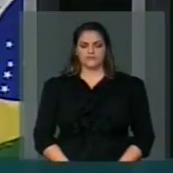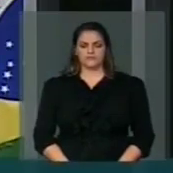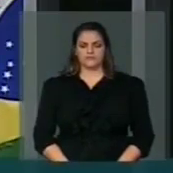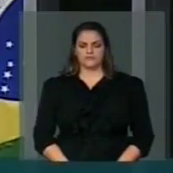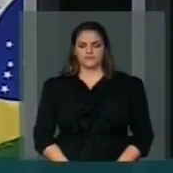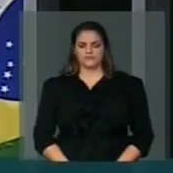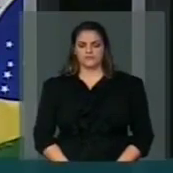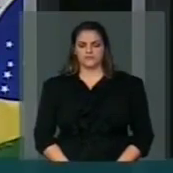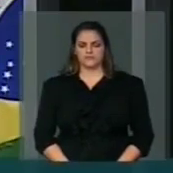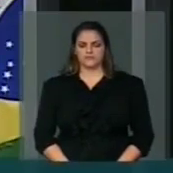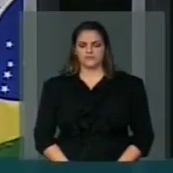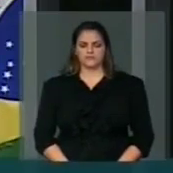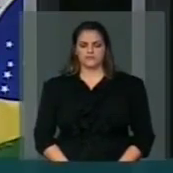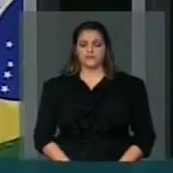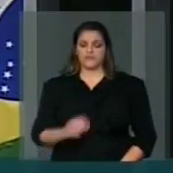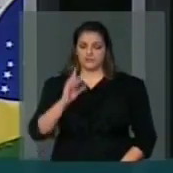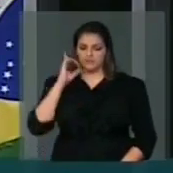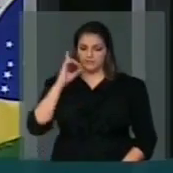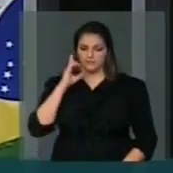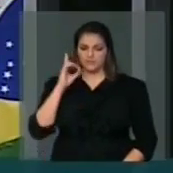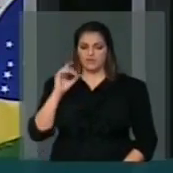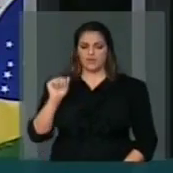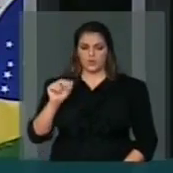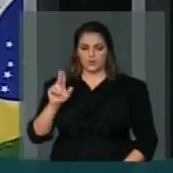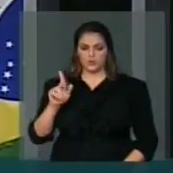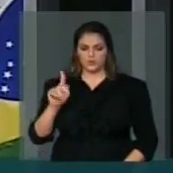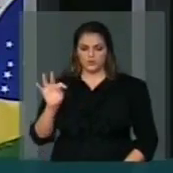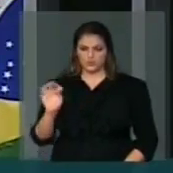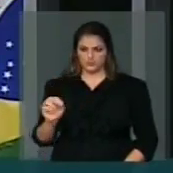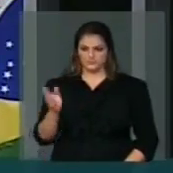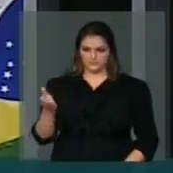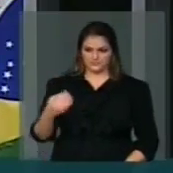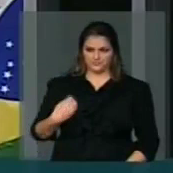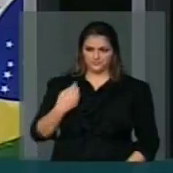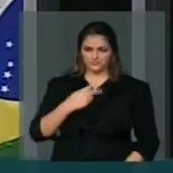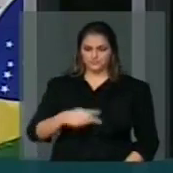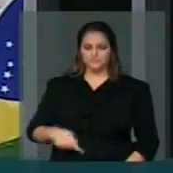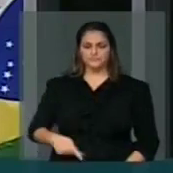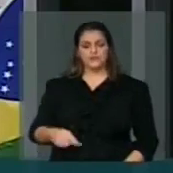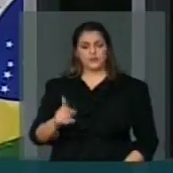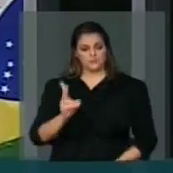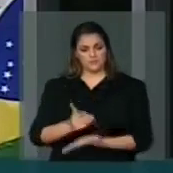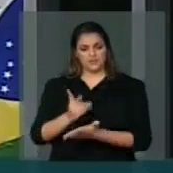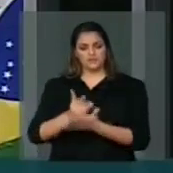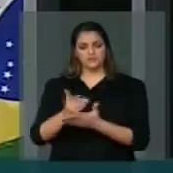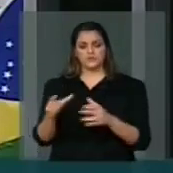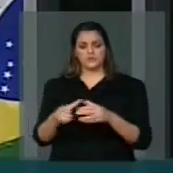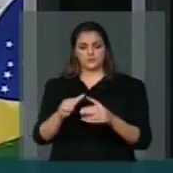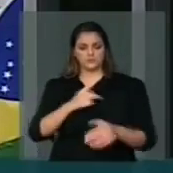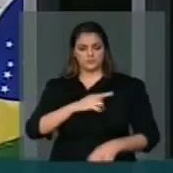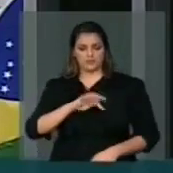Mas, deputado Augusto Carvalho, esse mesmo PT passou 4 anos